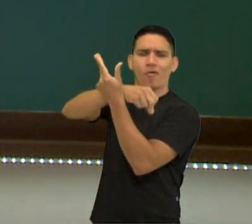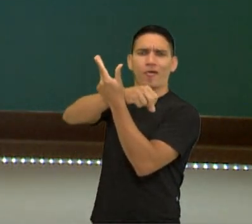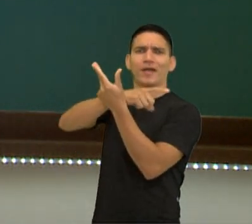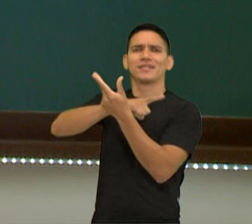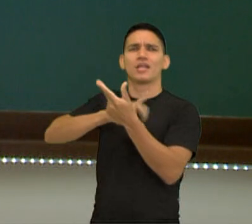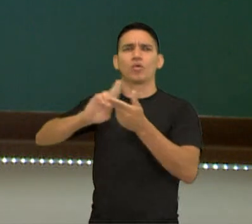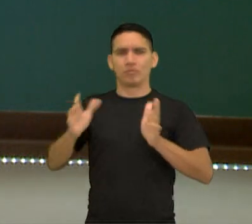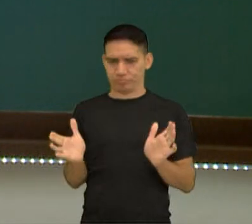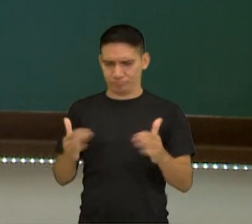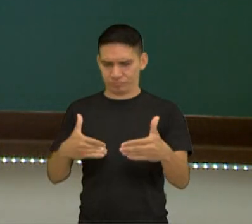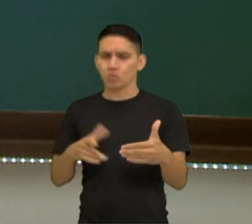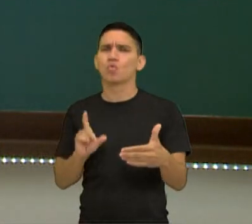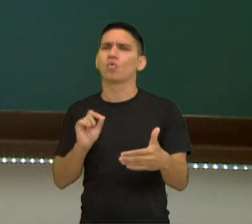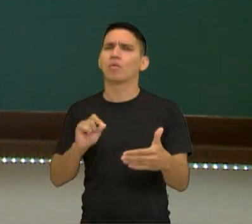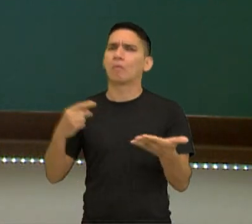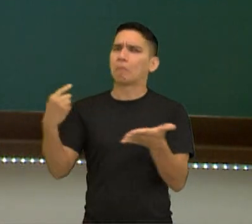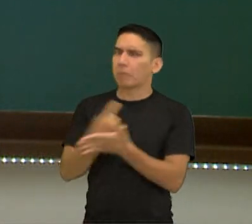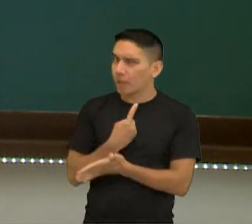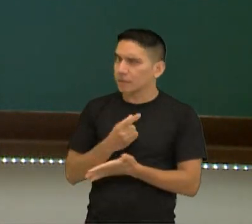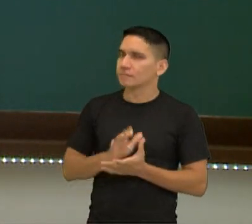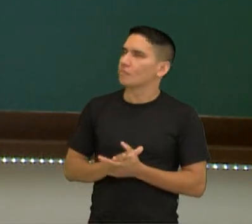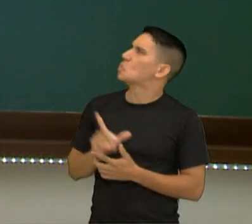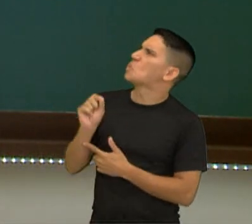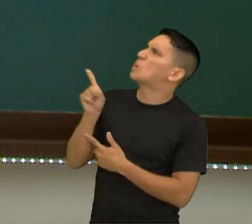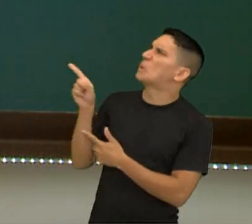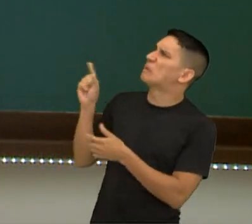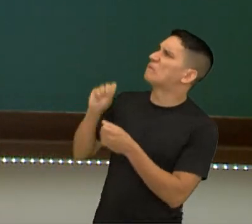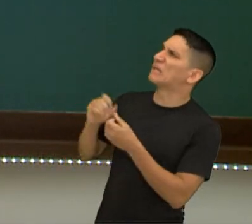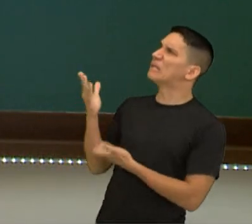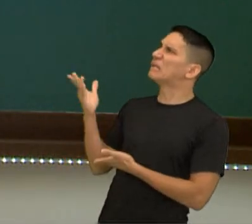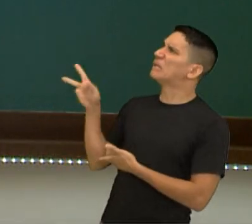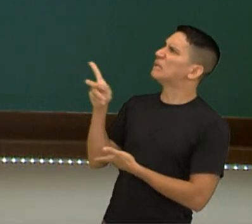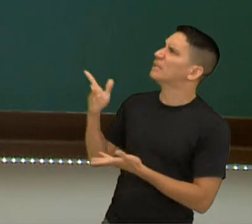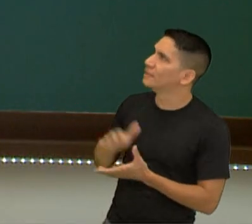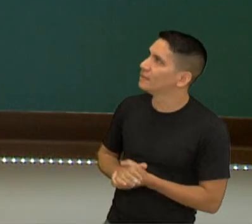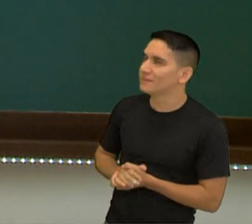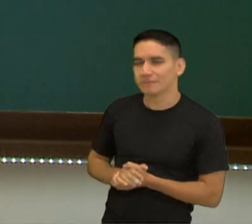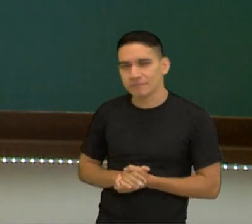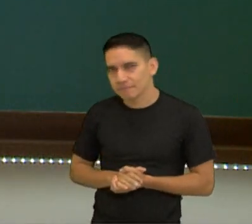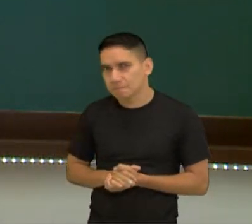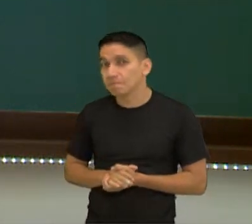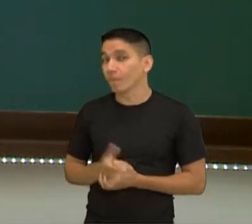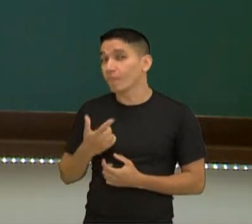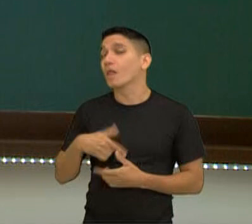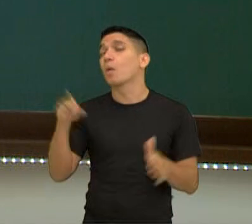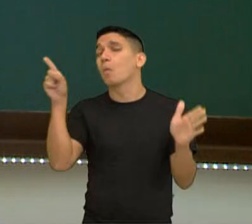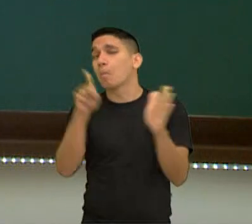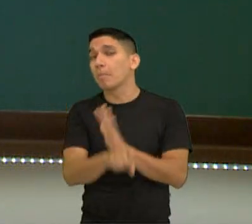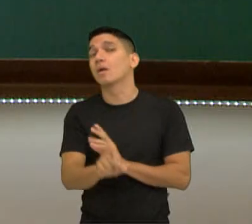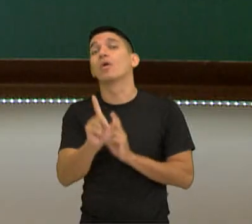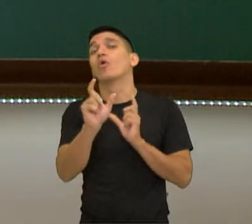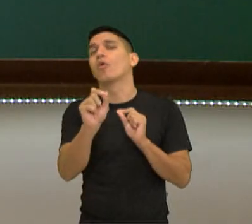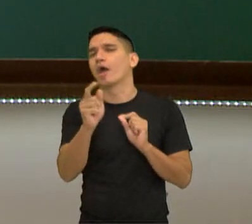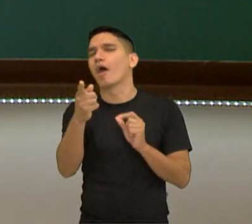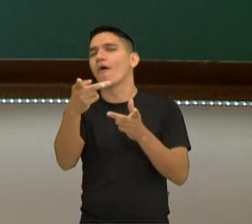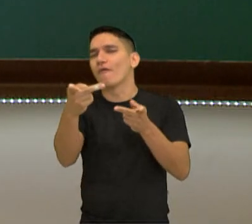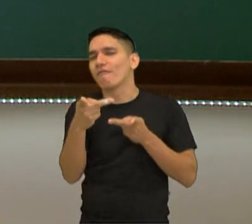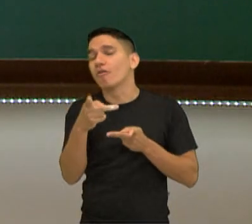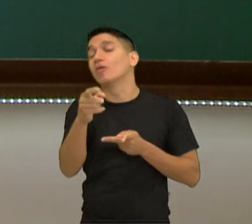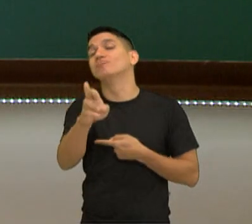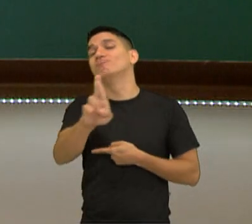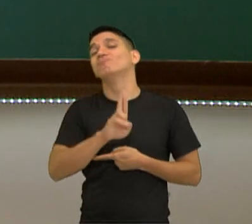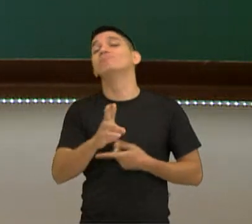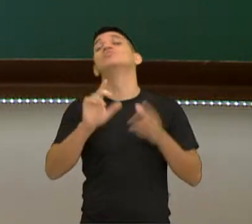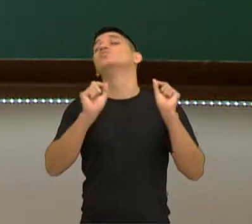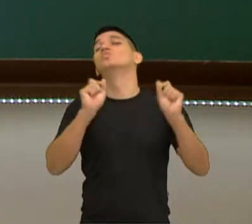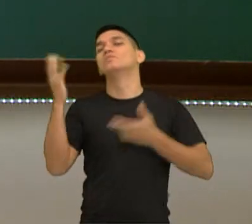mão. Aí você me pergunta, o que ele está fazendo aí, professor? Eu te pergunto, te convido a me responder o